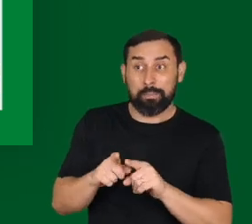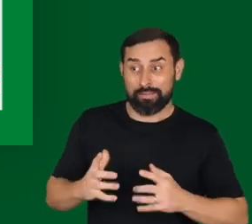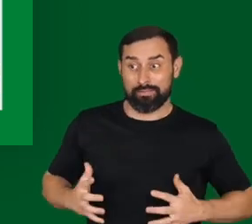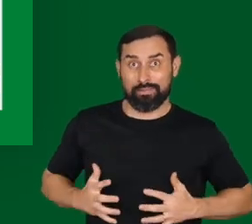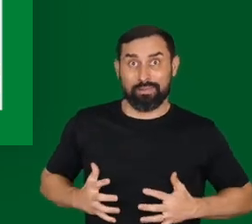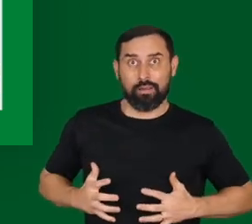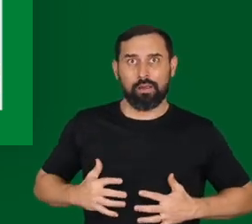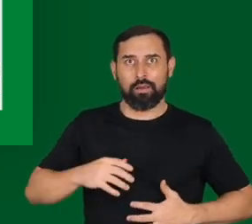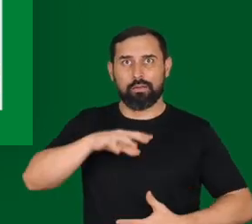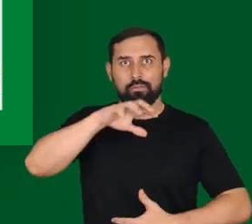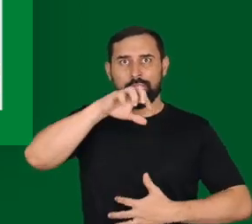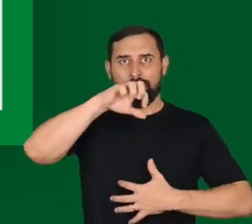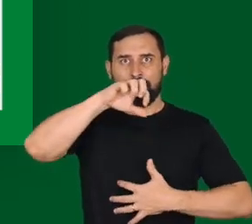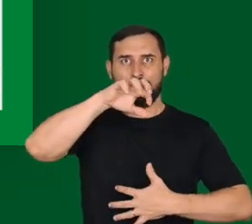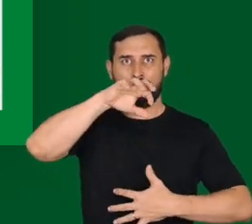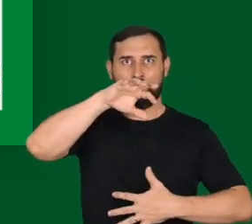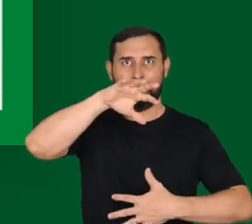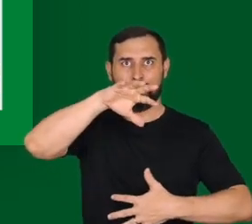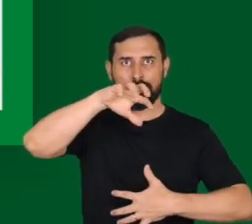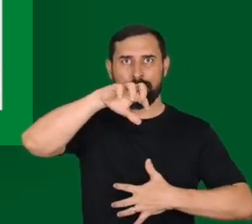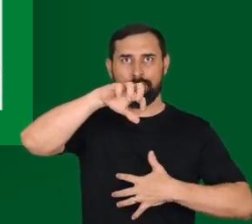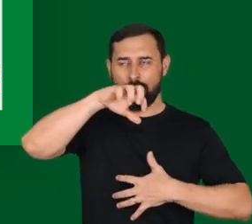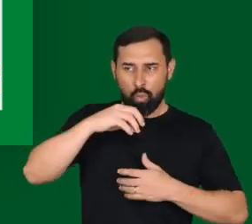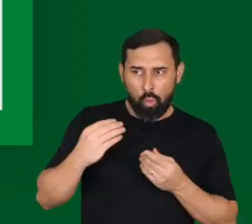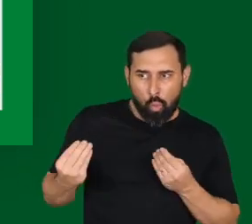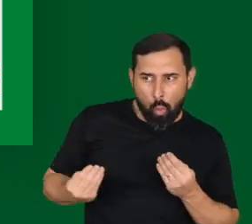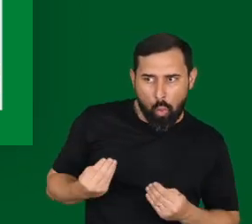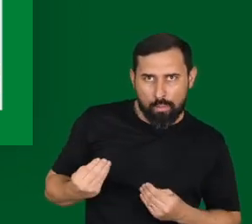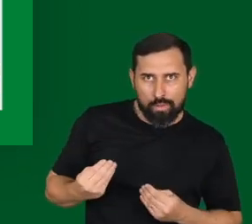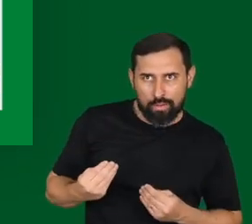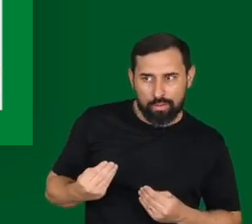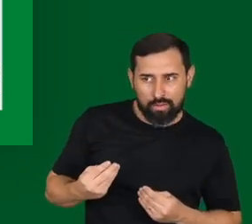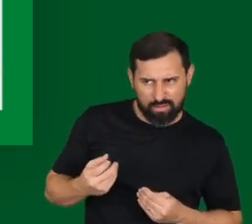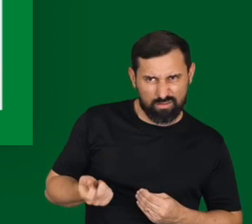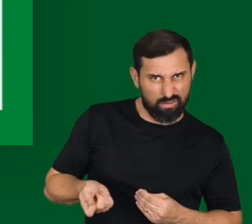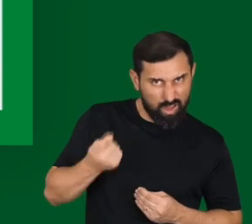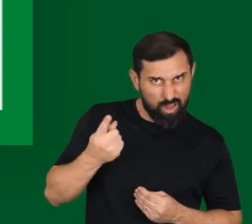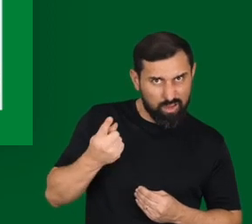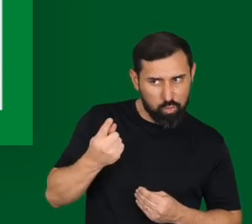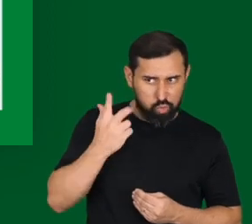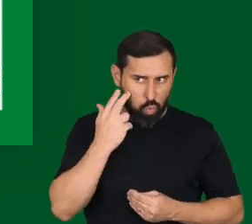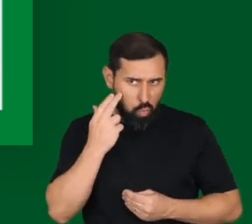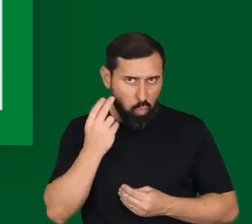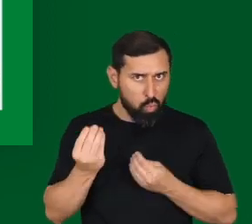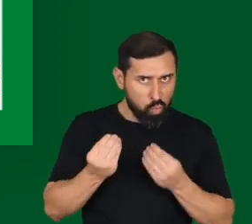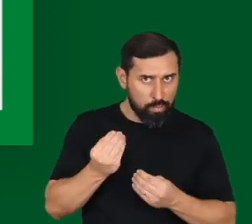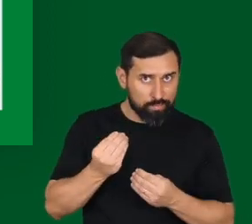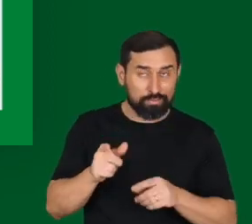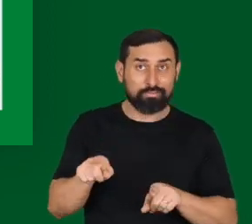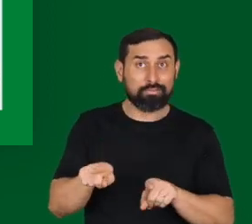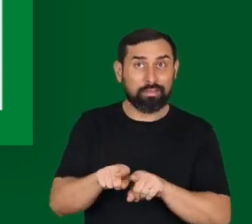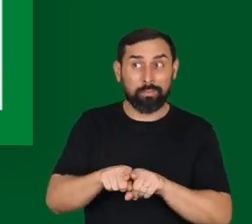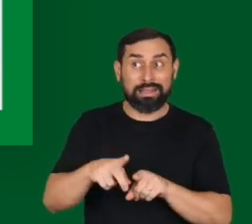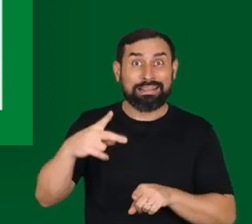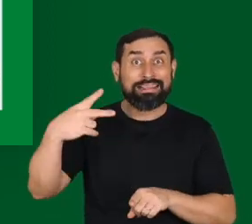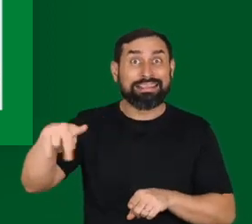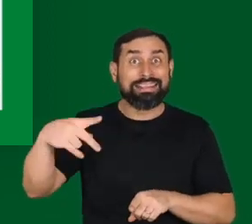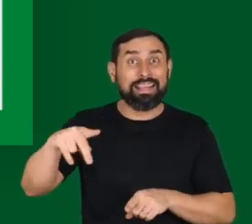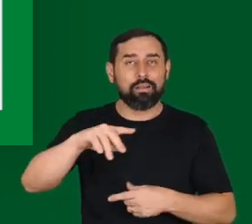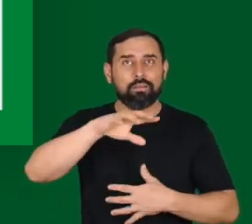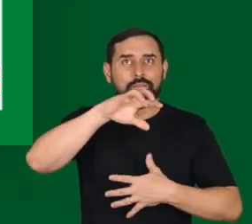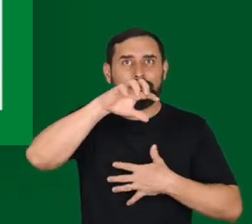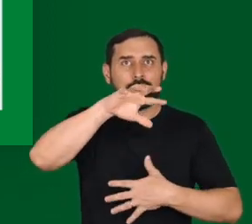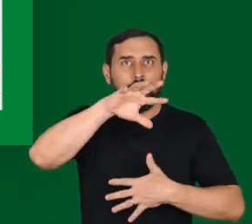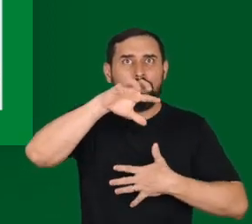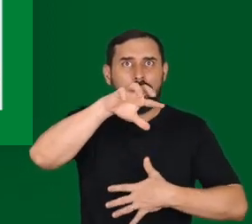trauma, a simetria desse tórax durante a ventilação, né? Ali mesmo, eu já posso verificar a